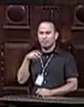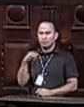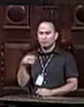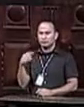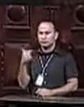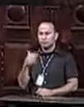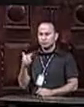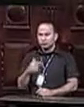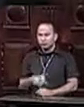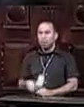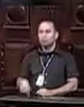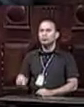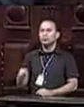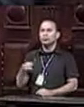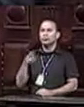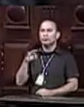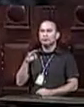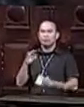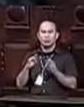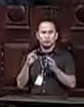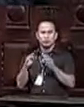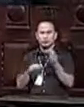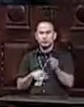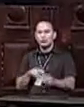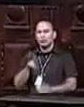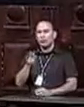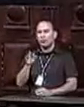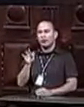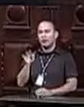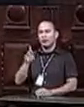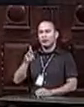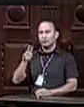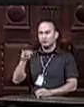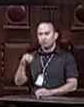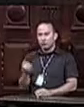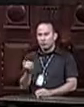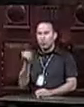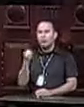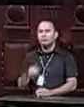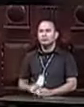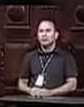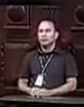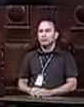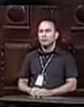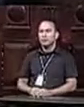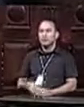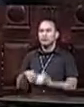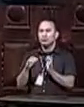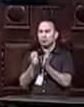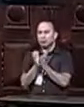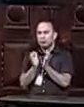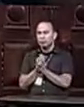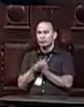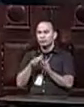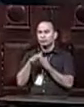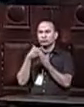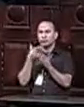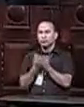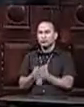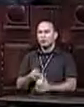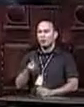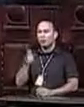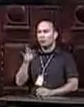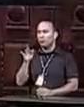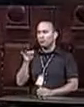Ciência e Tecnologia do Rio de Janeiro, o IFRJ, presença do Colégio de Aplicação da UFRJ, participação do Colégio Universitário da